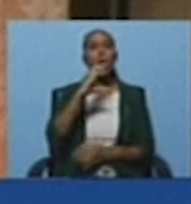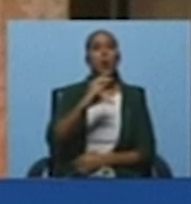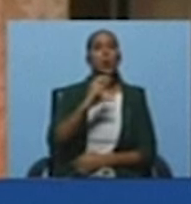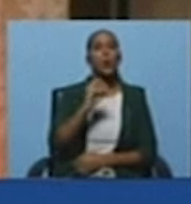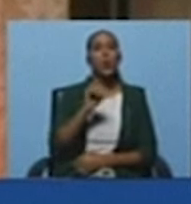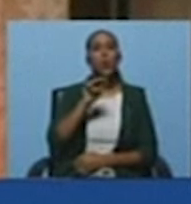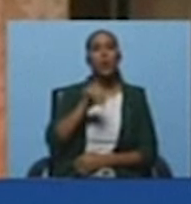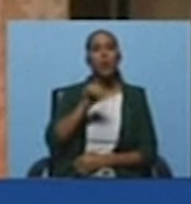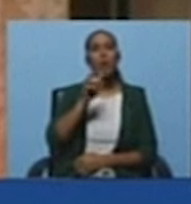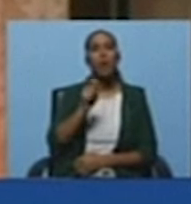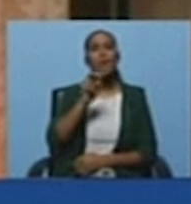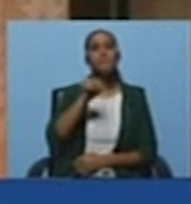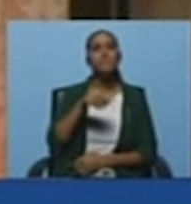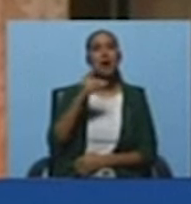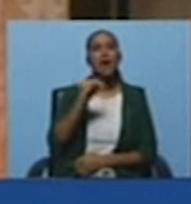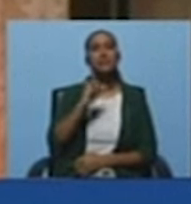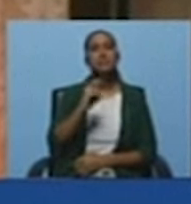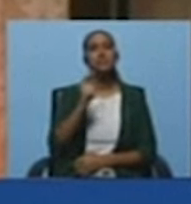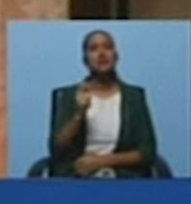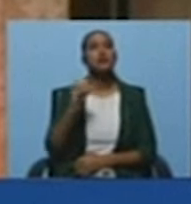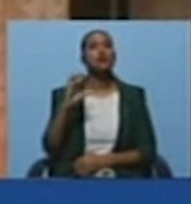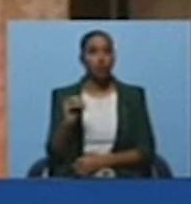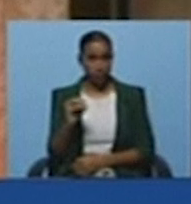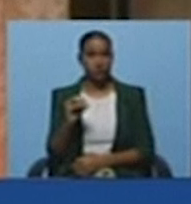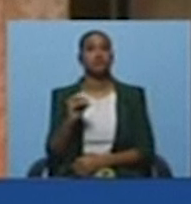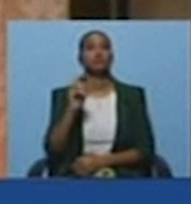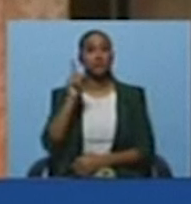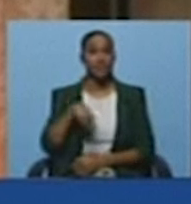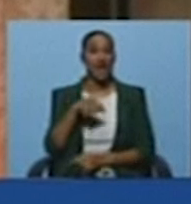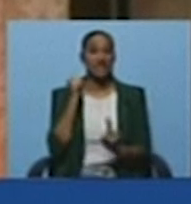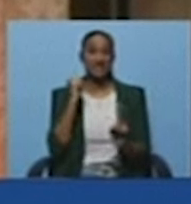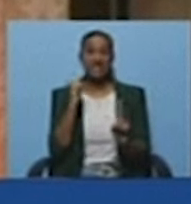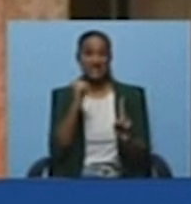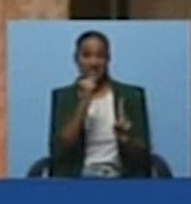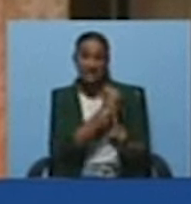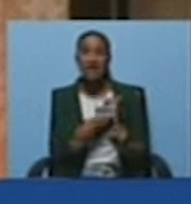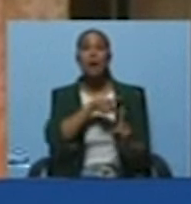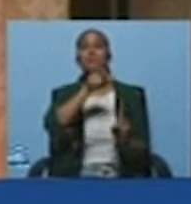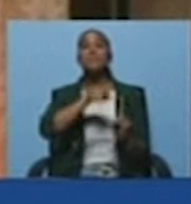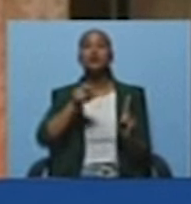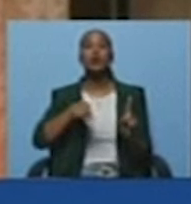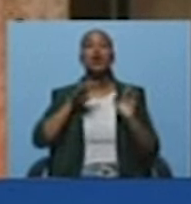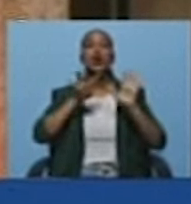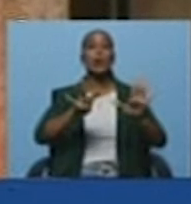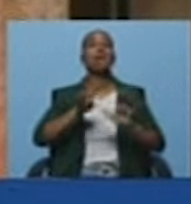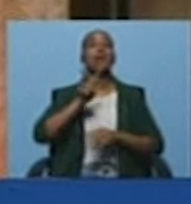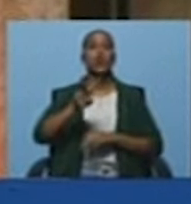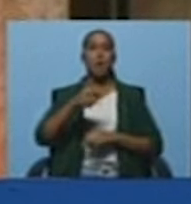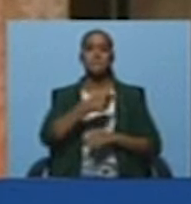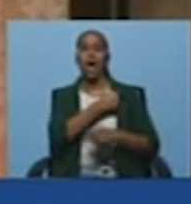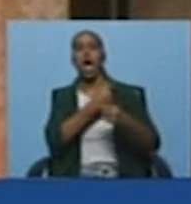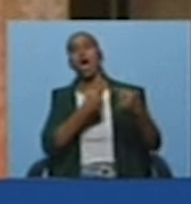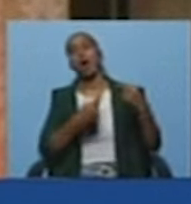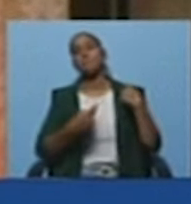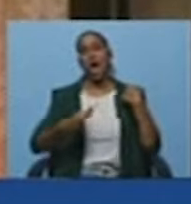subiu para 27 o número de mortos na crise pós leitoral na Venezuela o dado foi divulgado pelo Procurador Geral tarec William